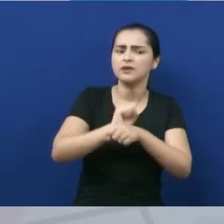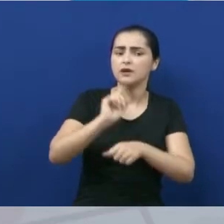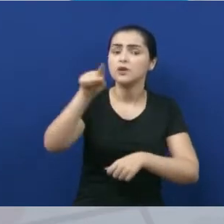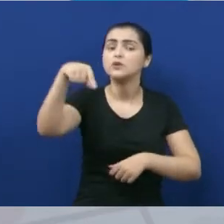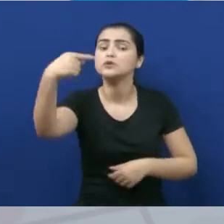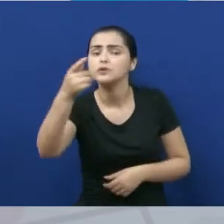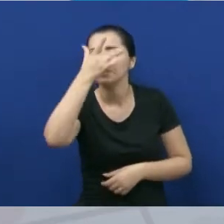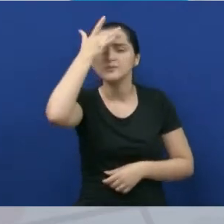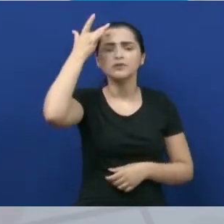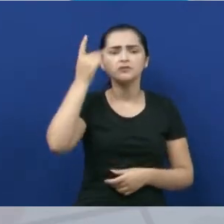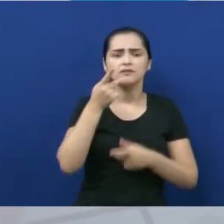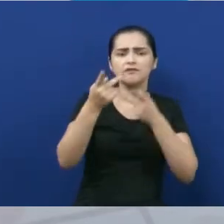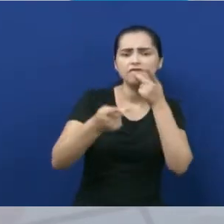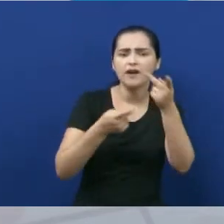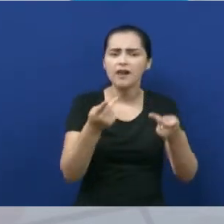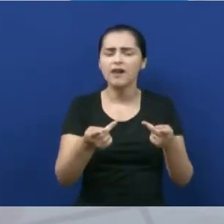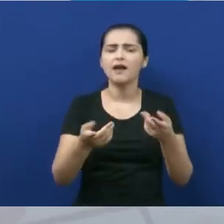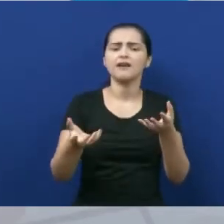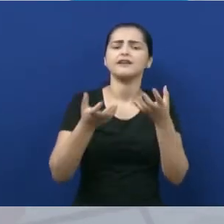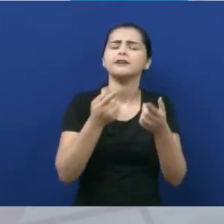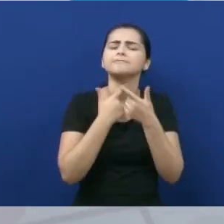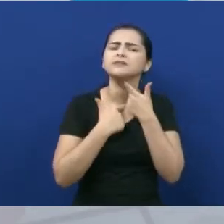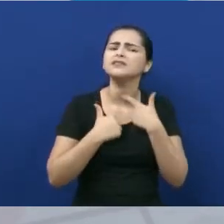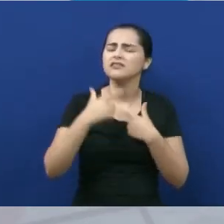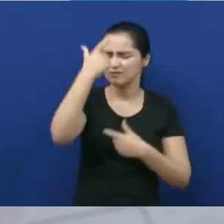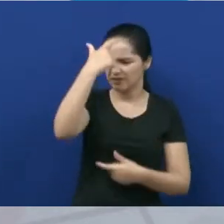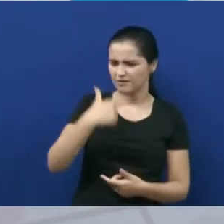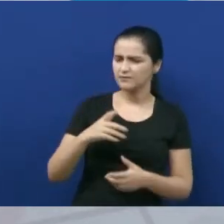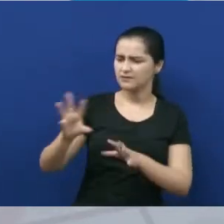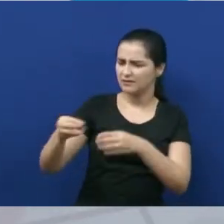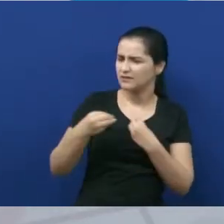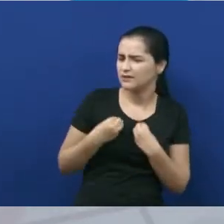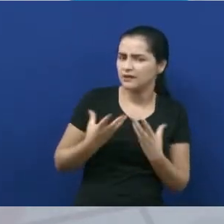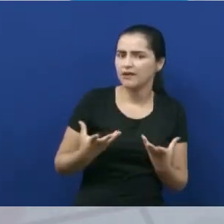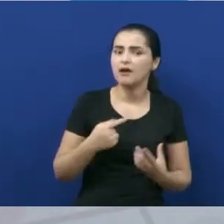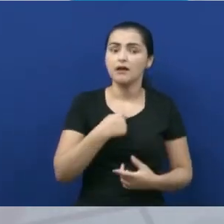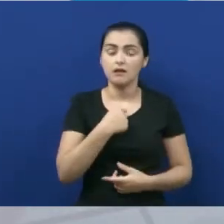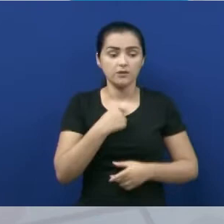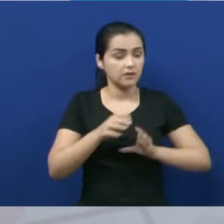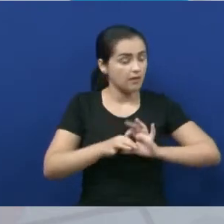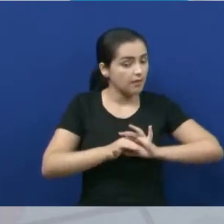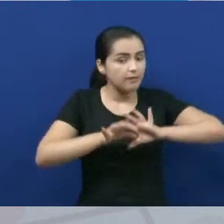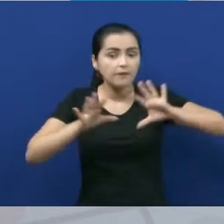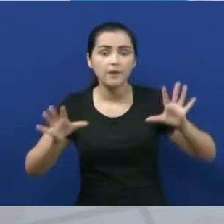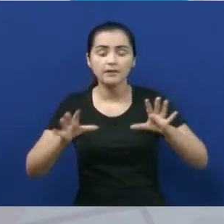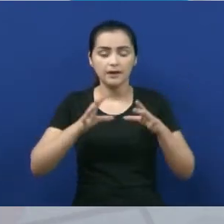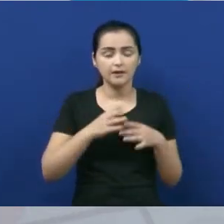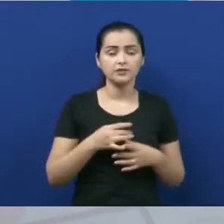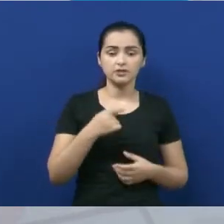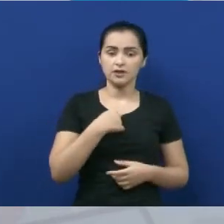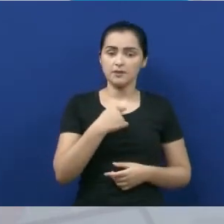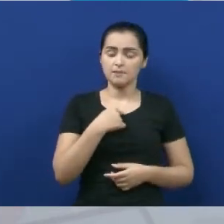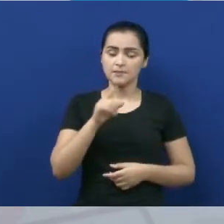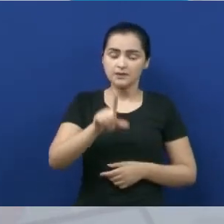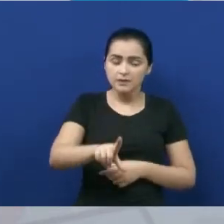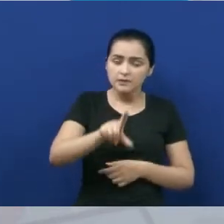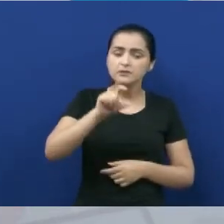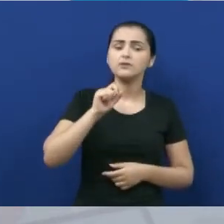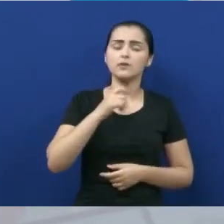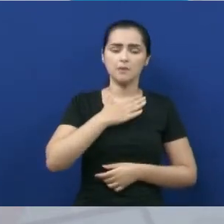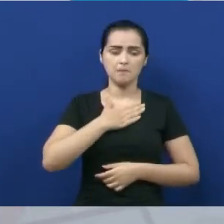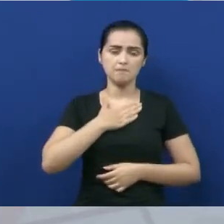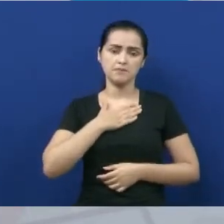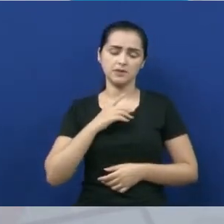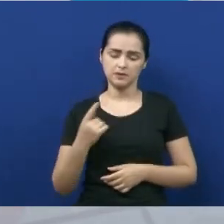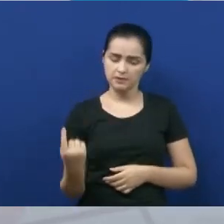que os outros querem que eu seja eu tenho plena autonomia descer essa construção ela é minha é